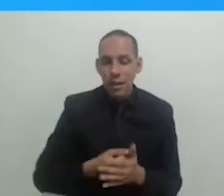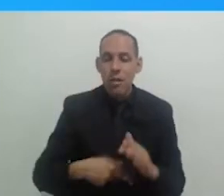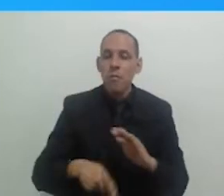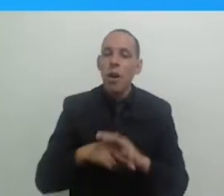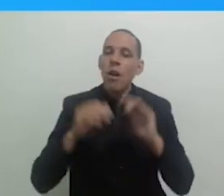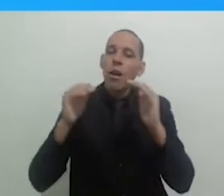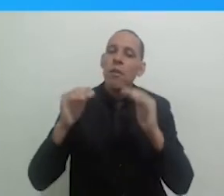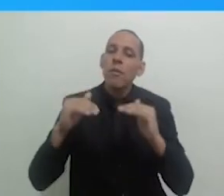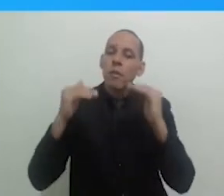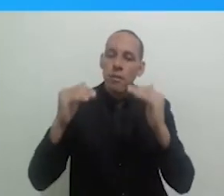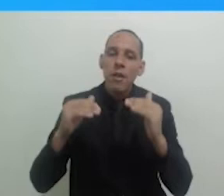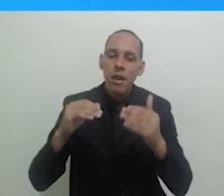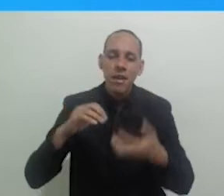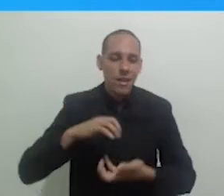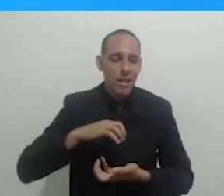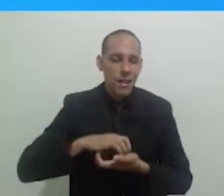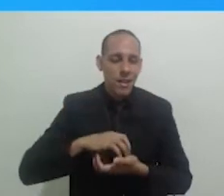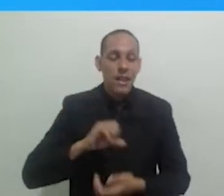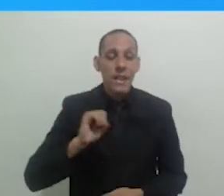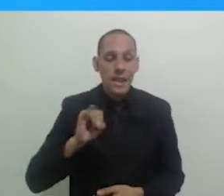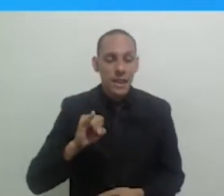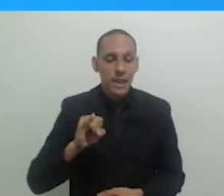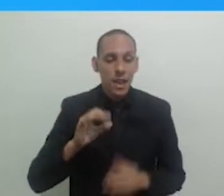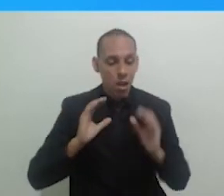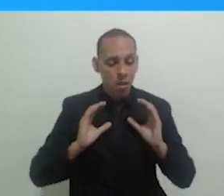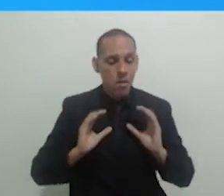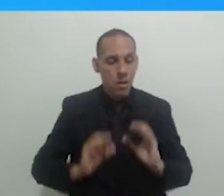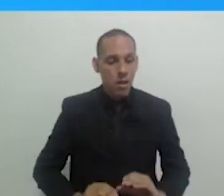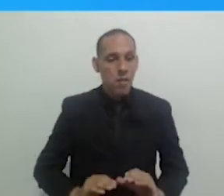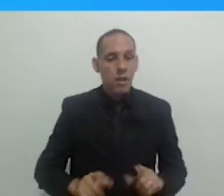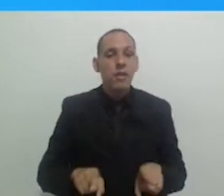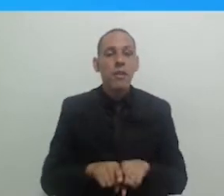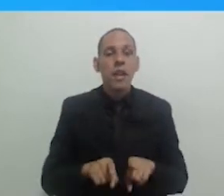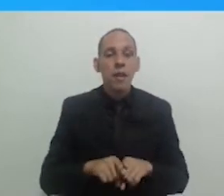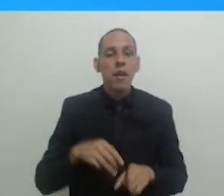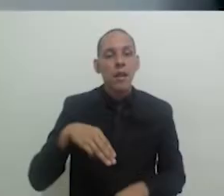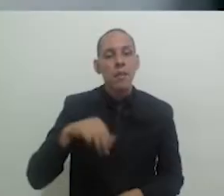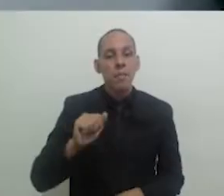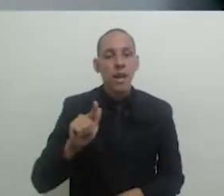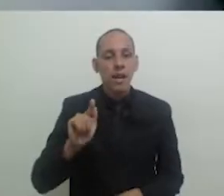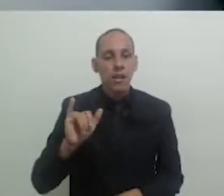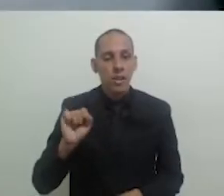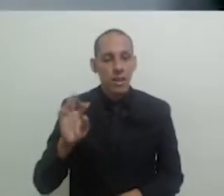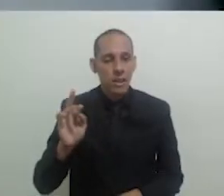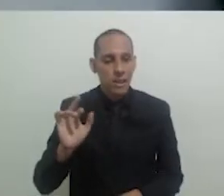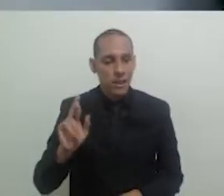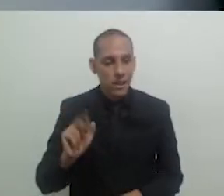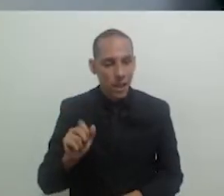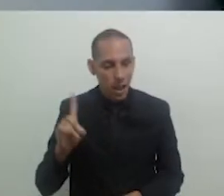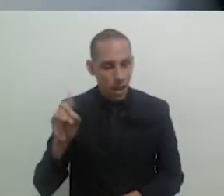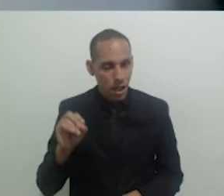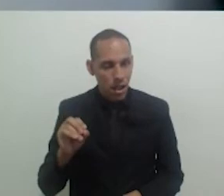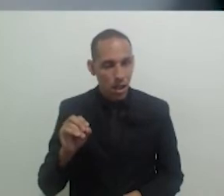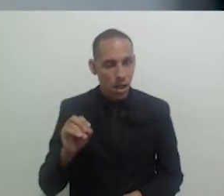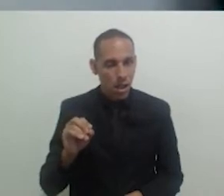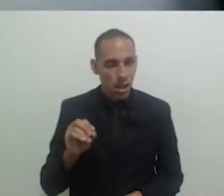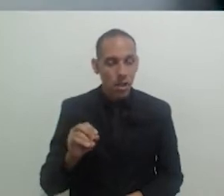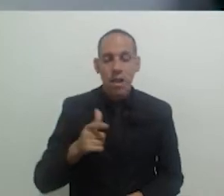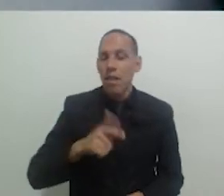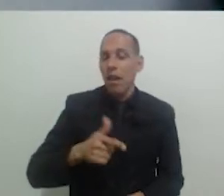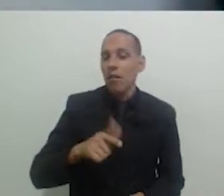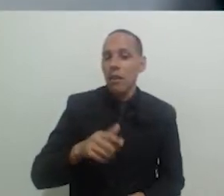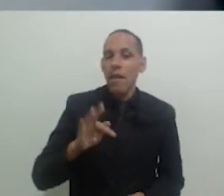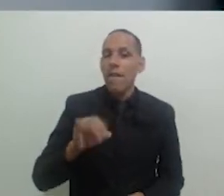a conduta, até mesmo de magistrado, não for decorrente da função, não tem prerrogativa de foro. Ou quando ele